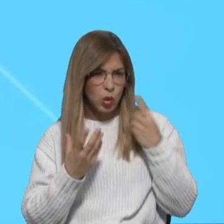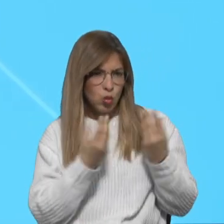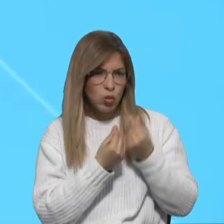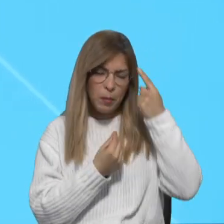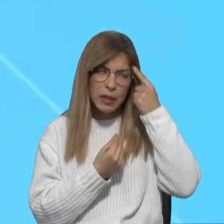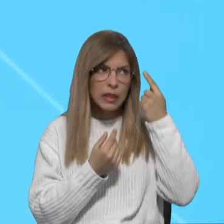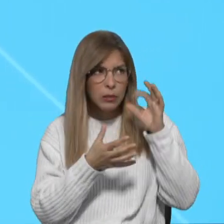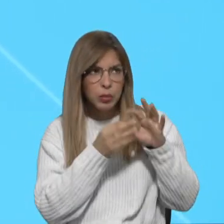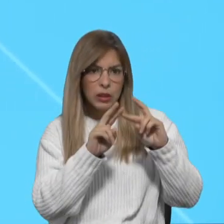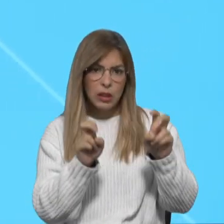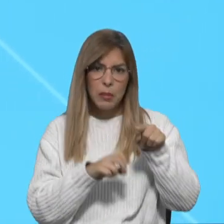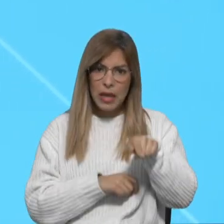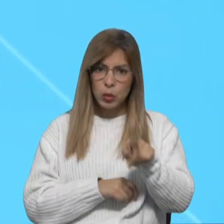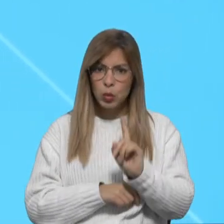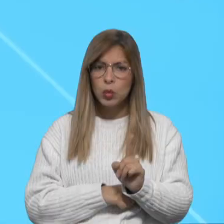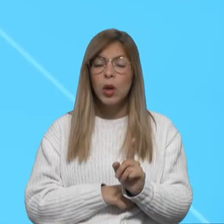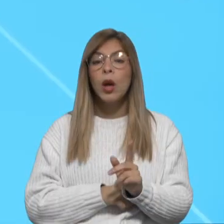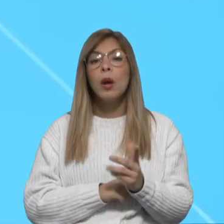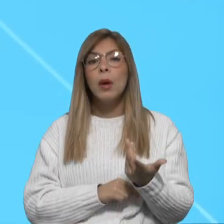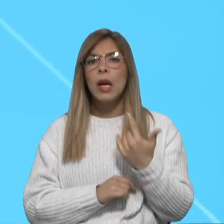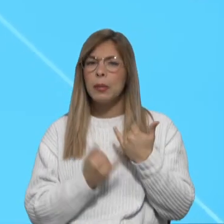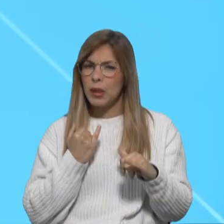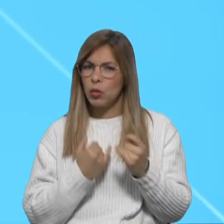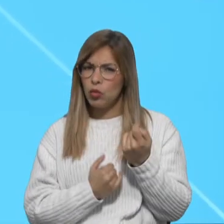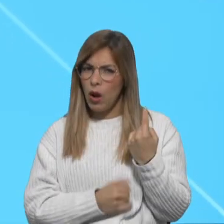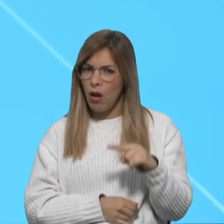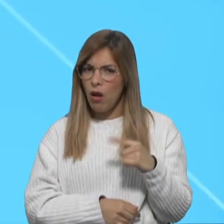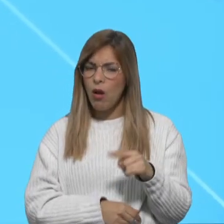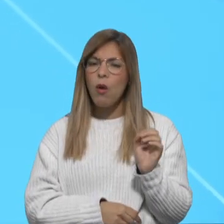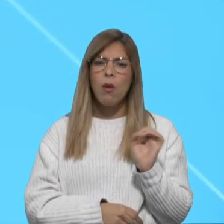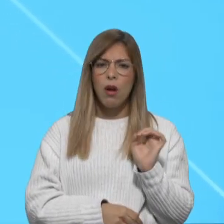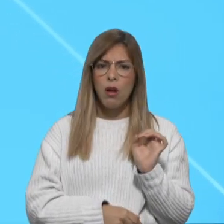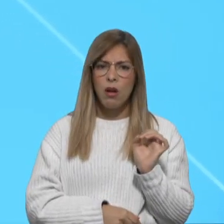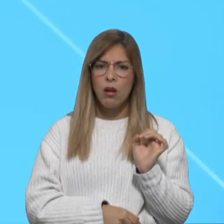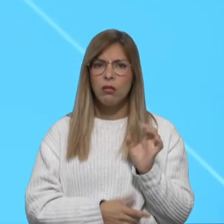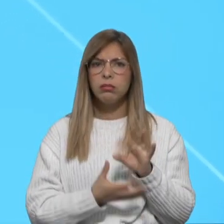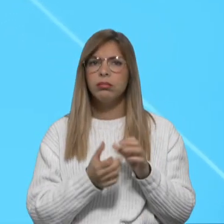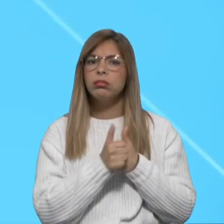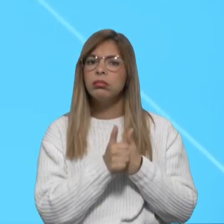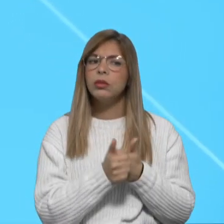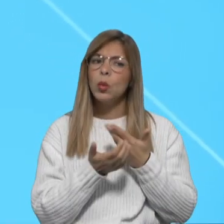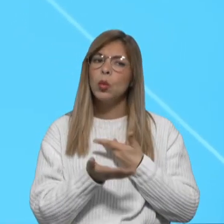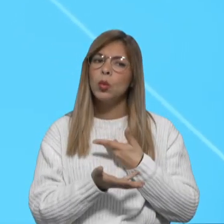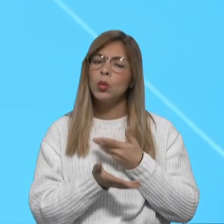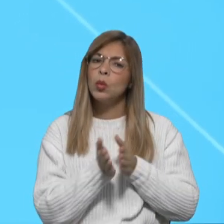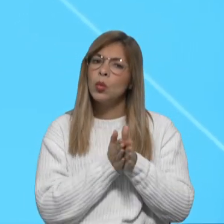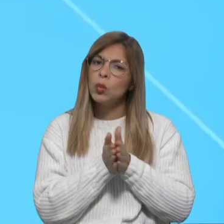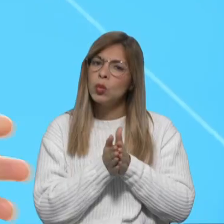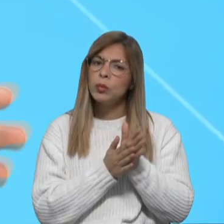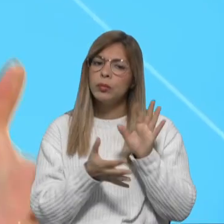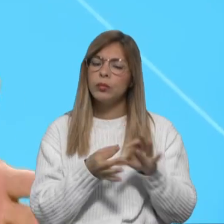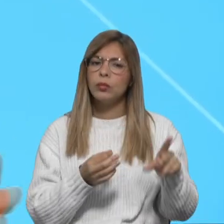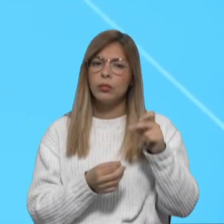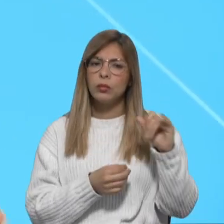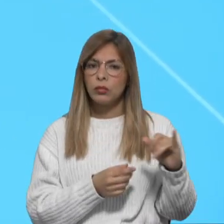assunto. Há esse perigo, que chamo-lhe perigo propositadamente, do uso da inteligência artificial